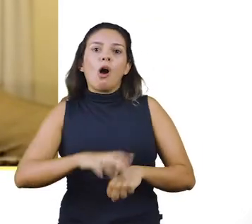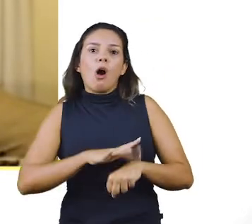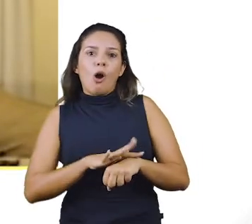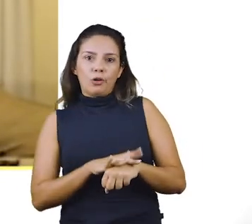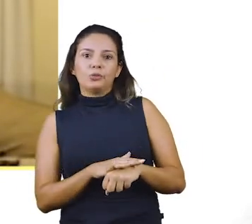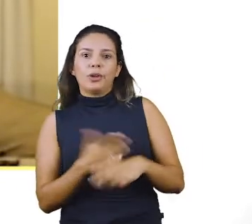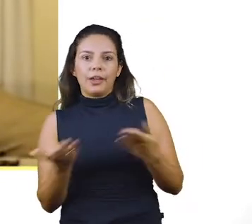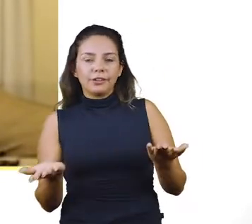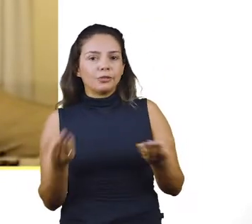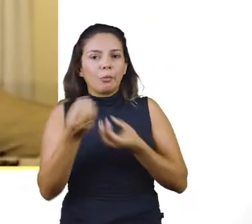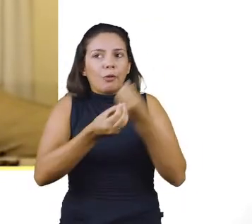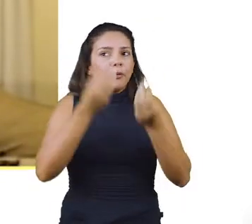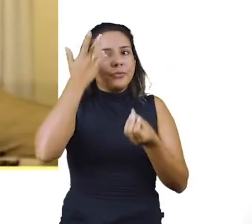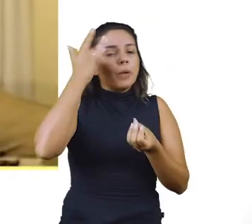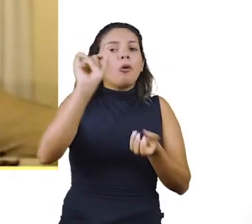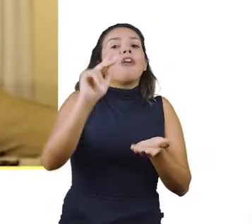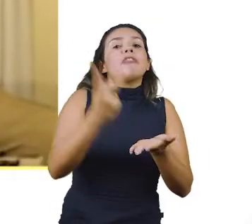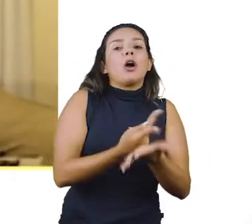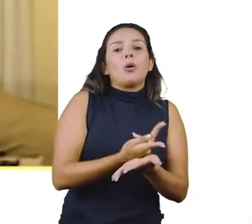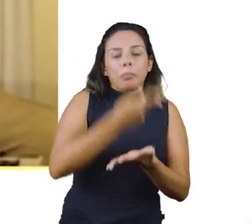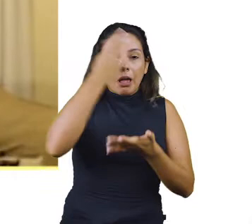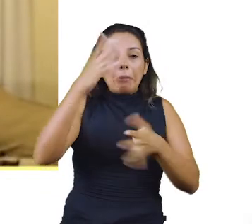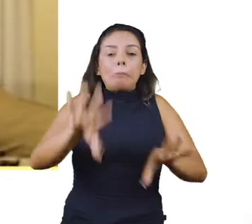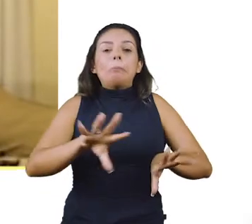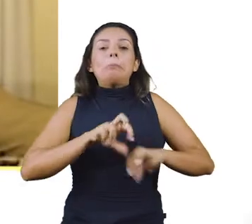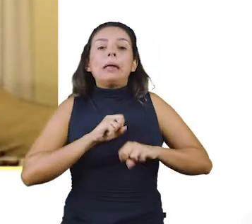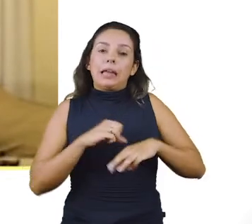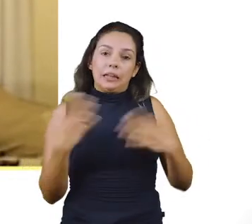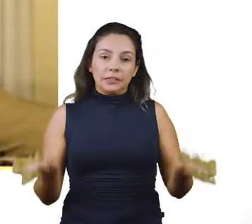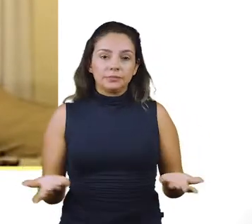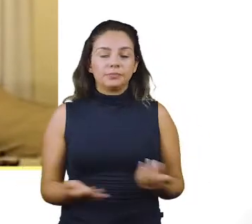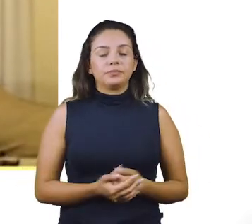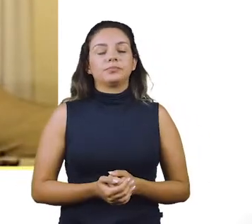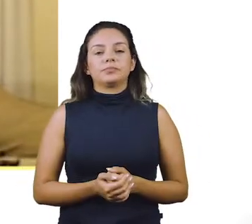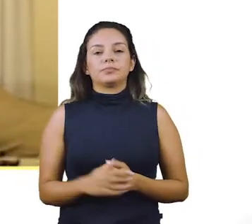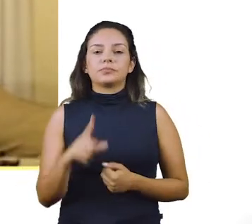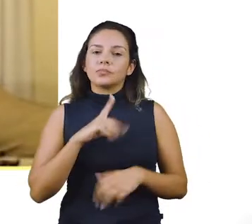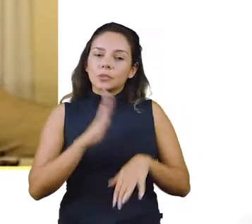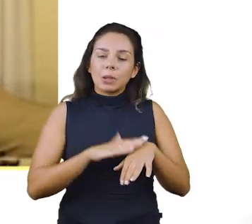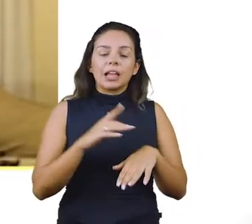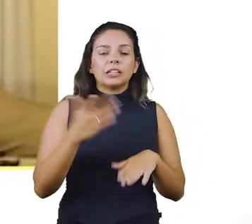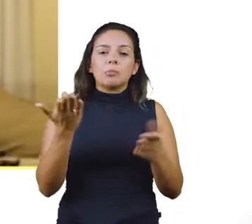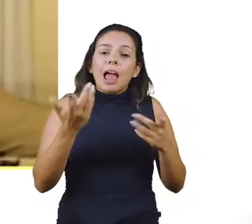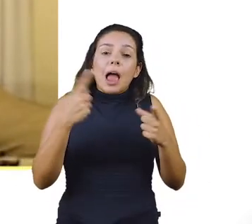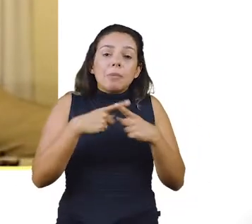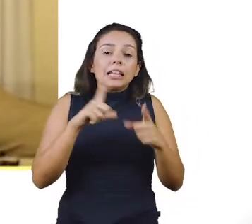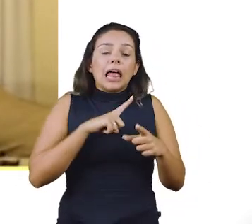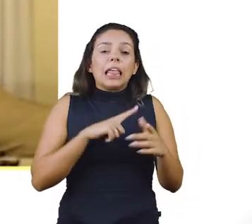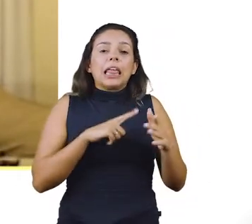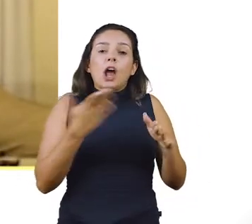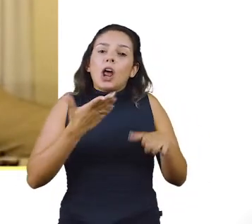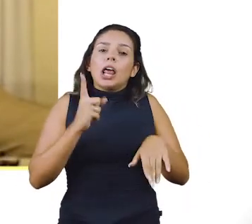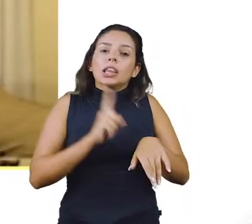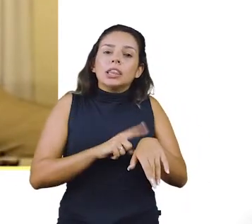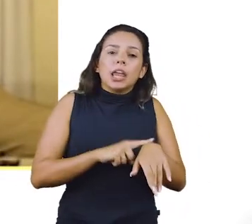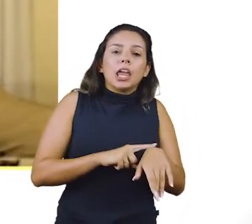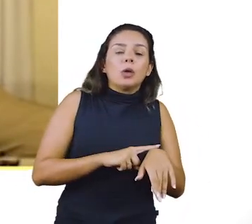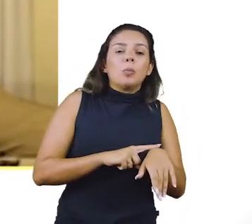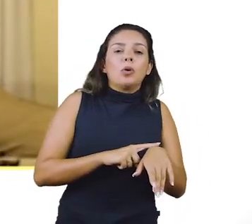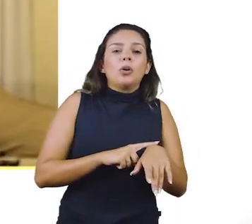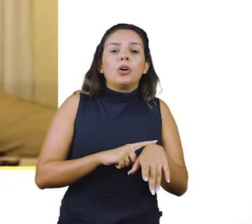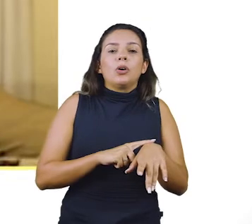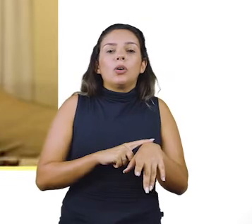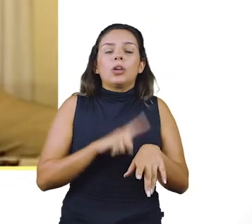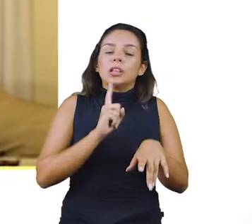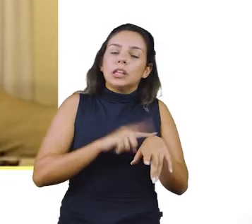de nós, né? Mas, por outro lado, isso faz um momento de reflexão também. Eu estou tendo um pouco mais tempo com meu filho, por exemplo. Eu estou tendo um